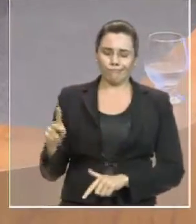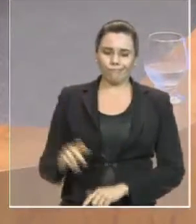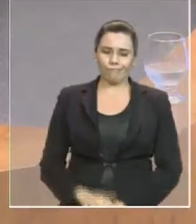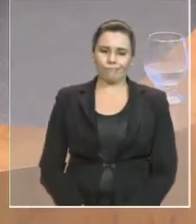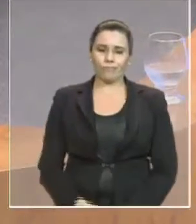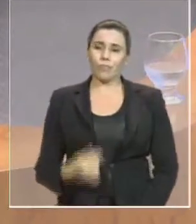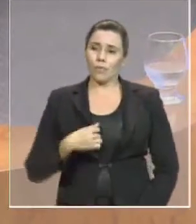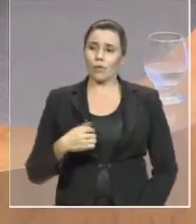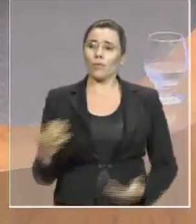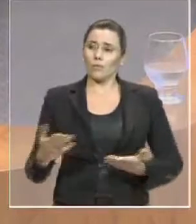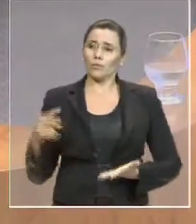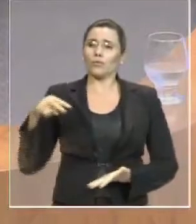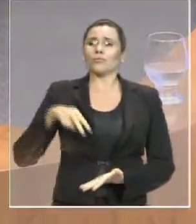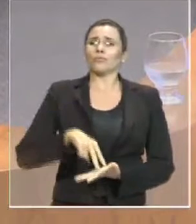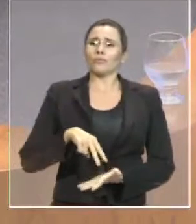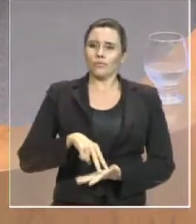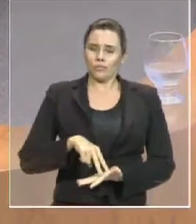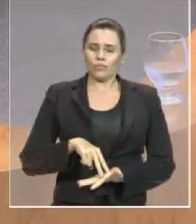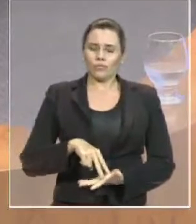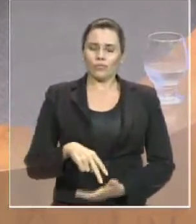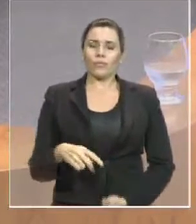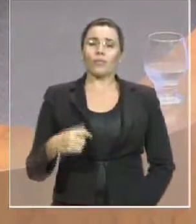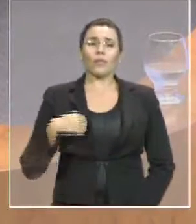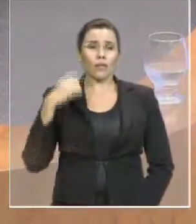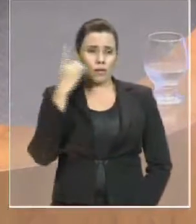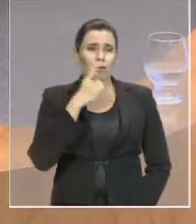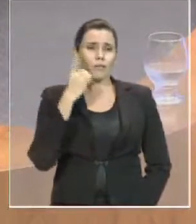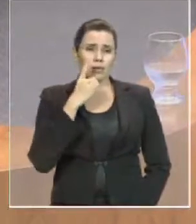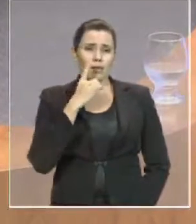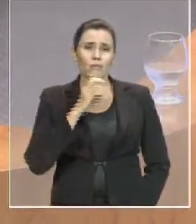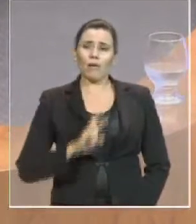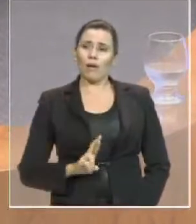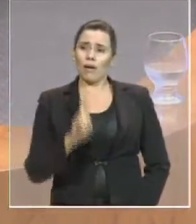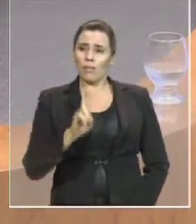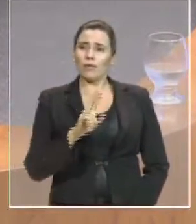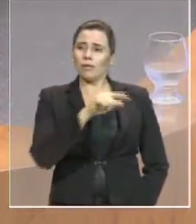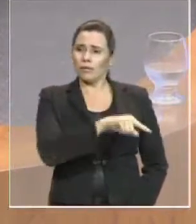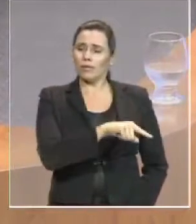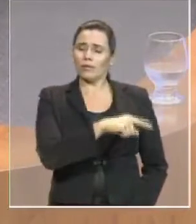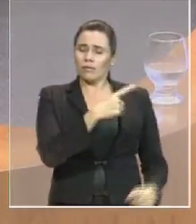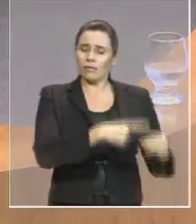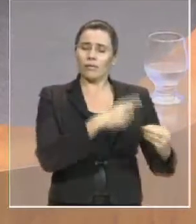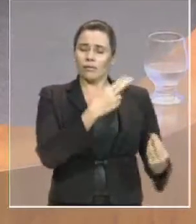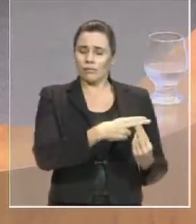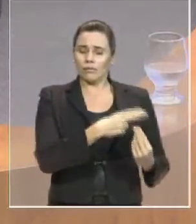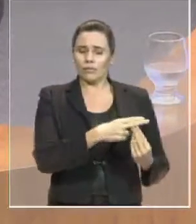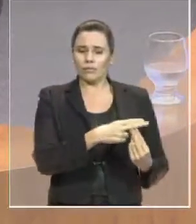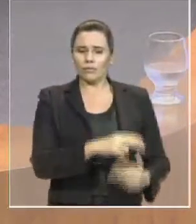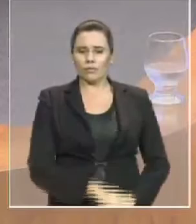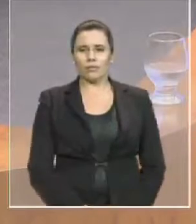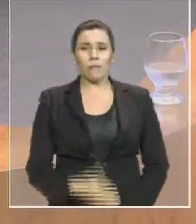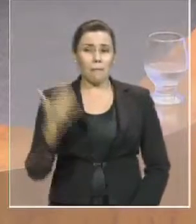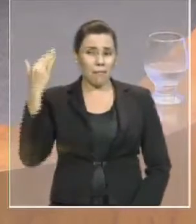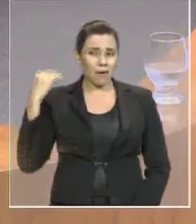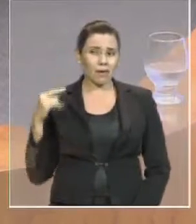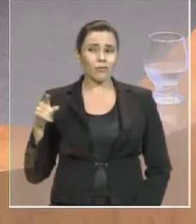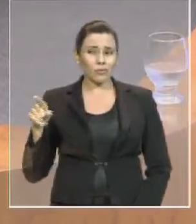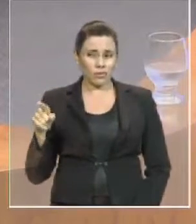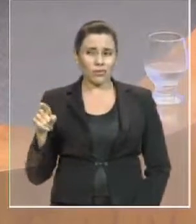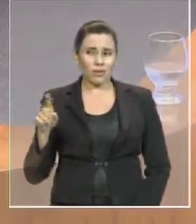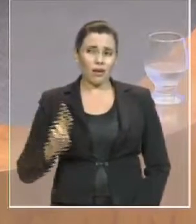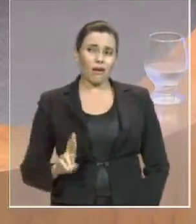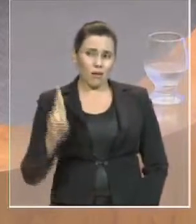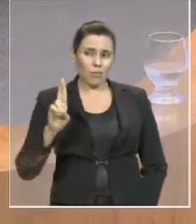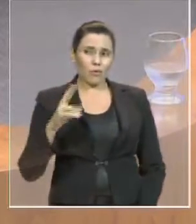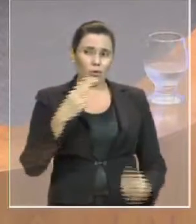posição que o deputado ontem esteve, que na verdade aqui em São Luís é o deputado que poderia ter feito,